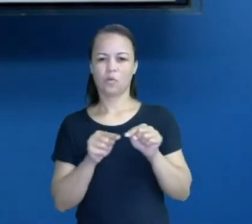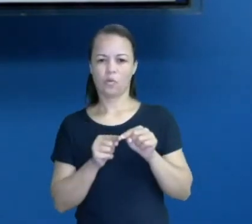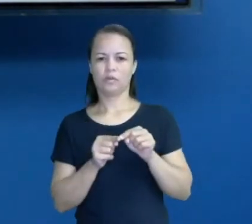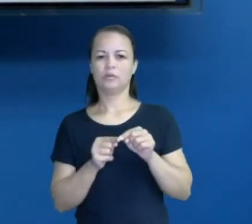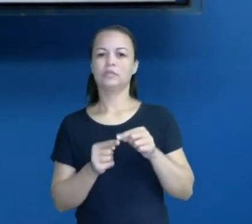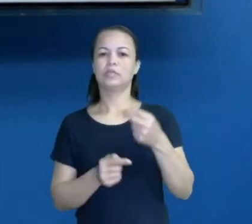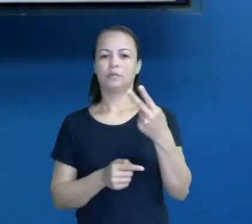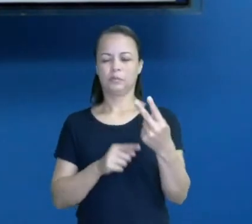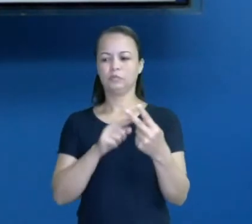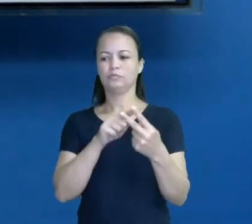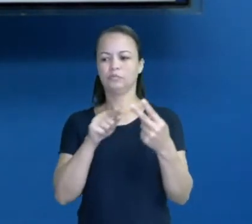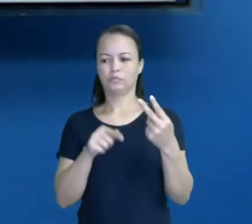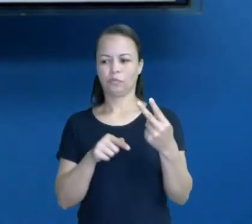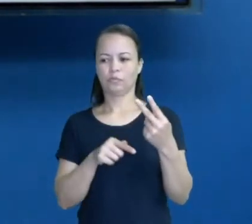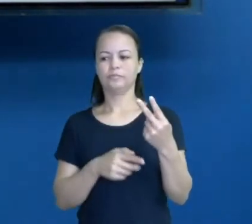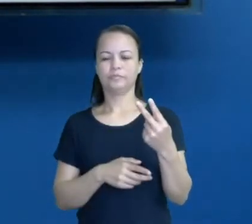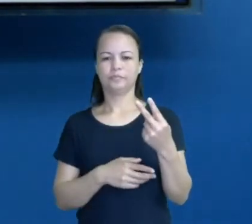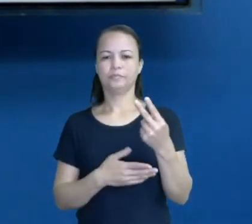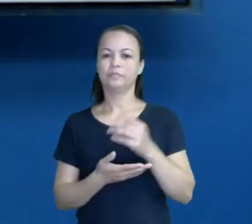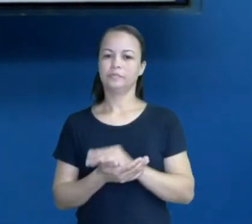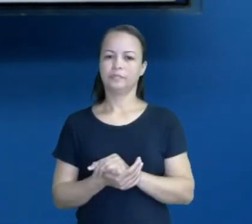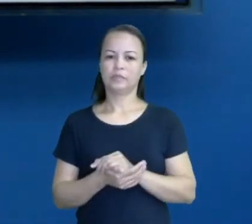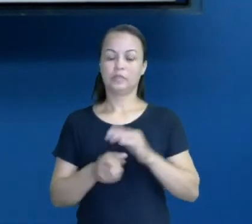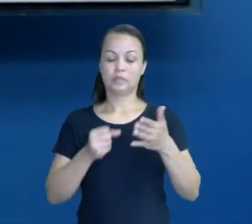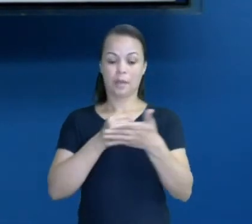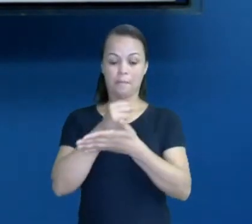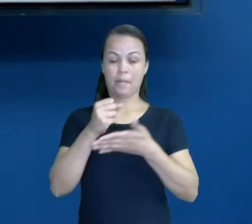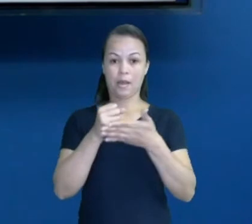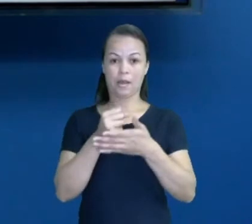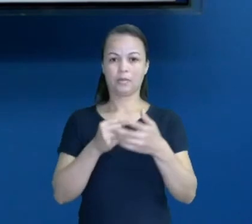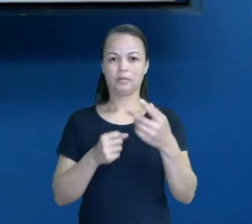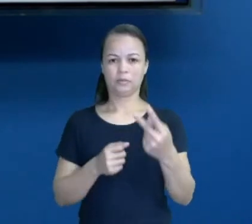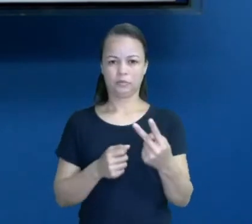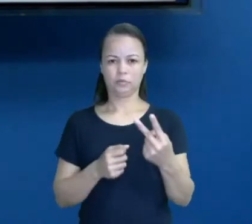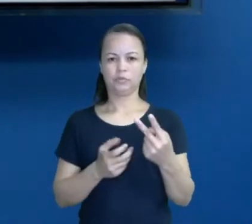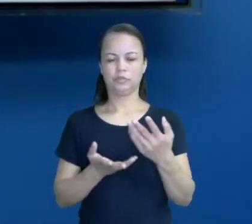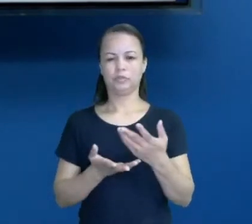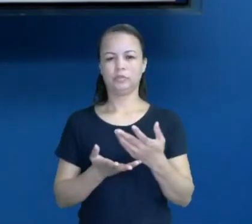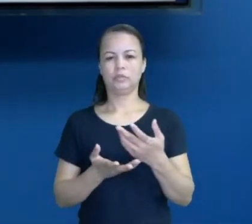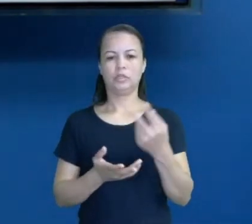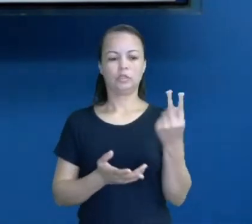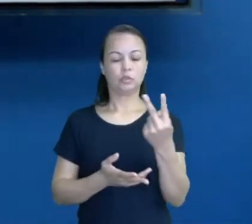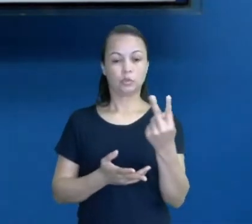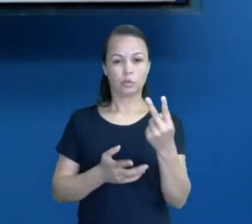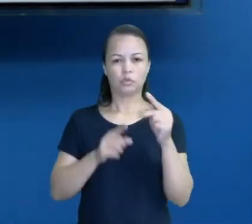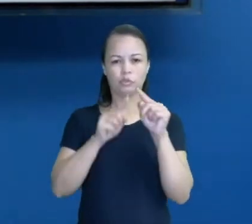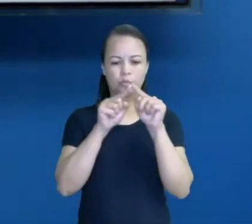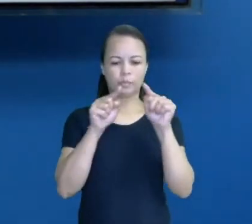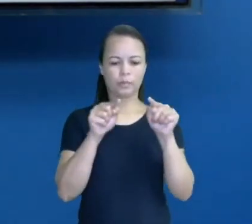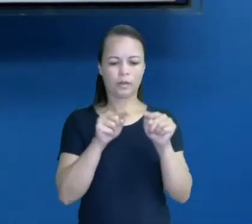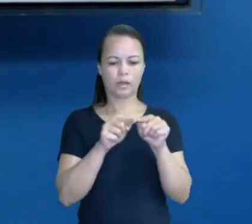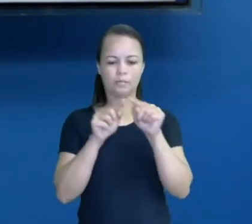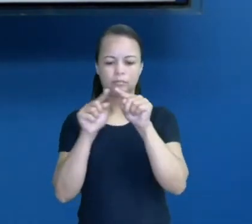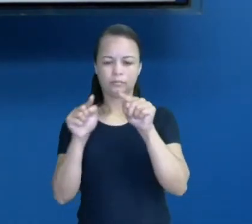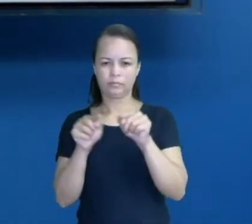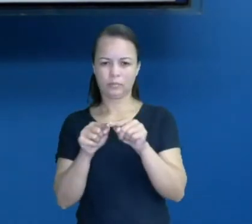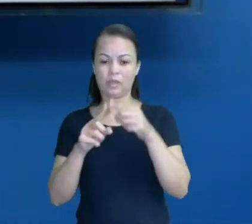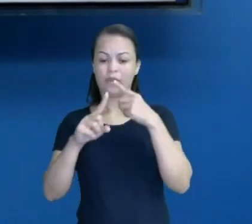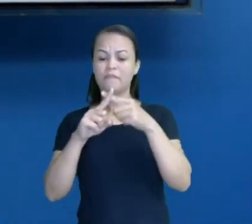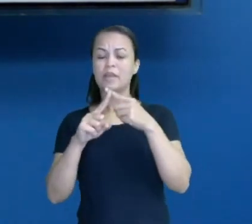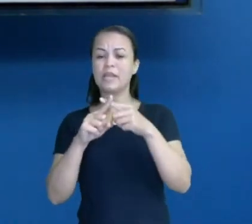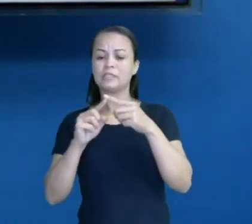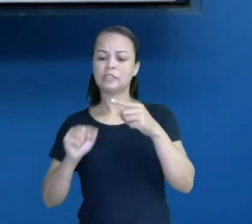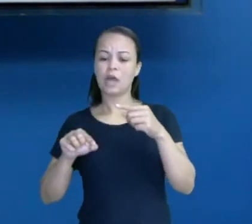Temos 2 aqui, a nossa base. Então, a nossa tem 2 quadrinhos. Vezes quem?